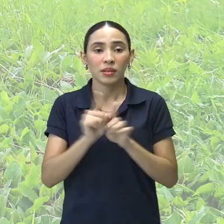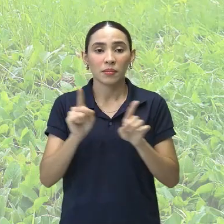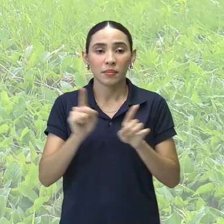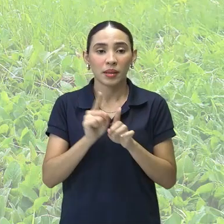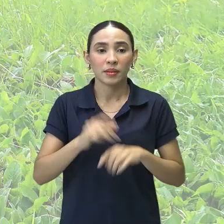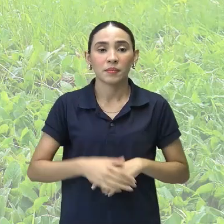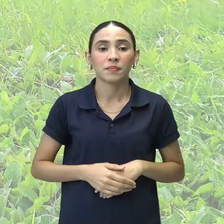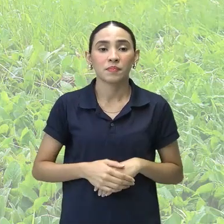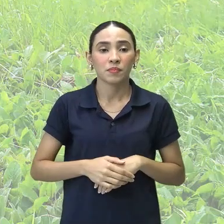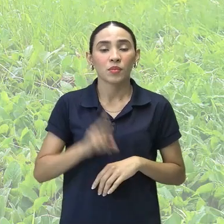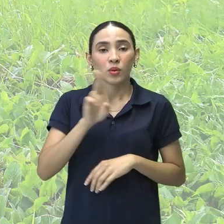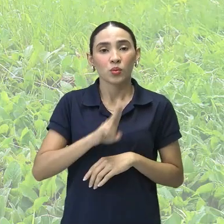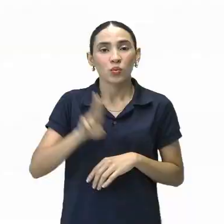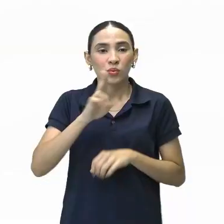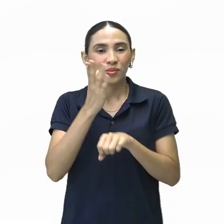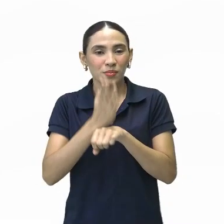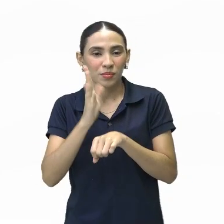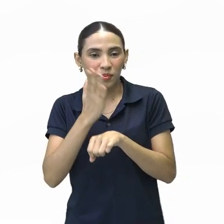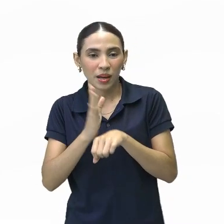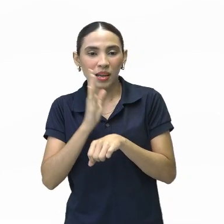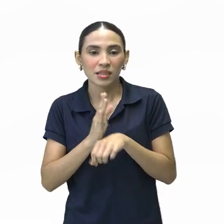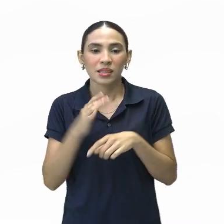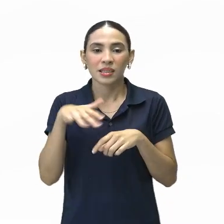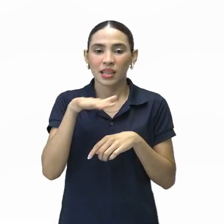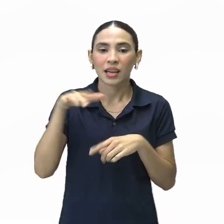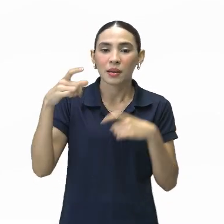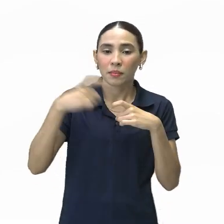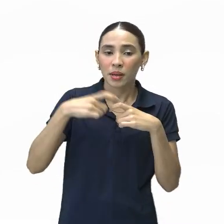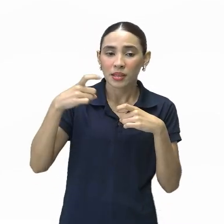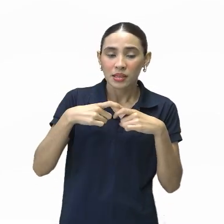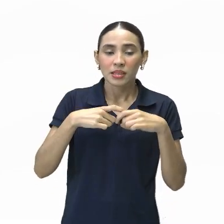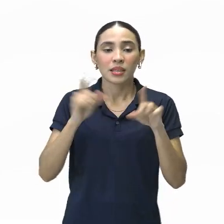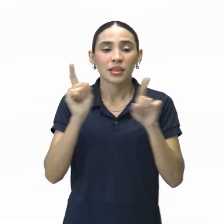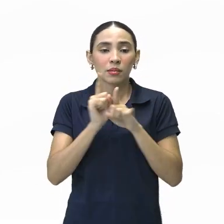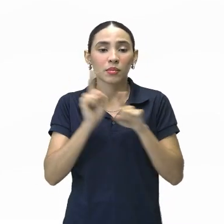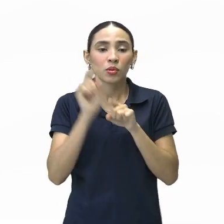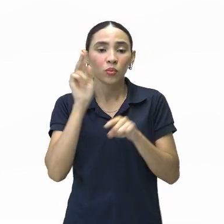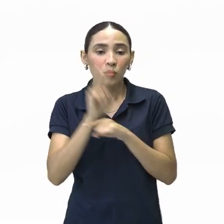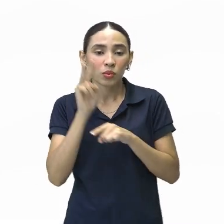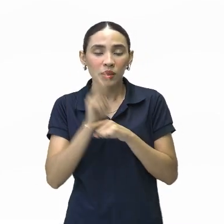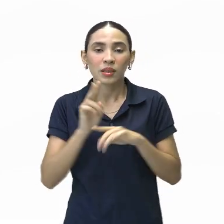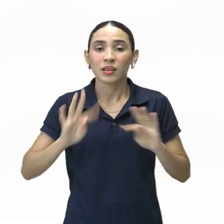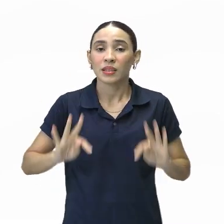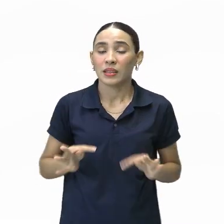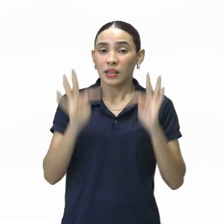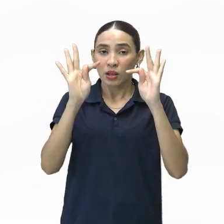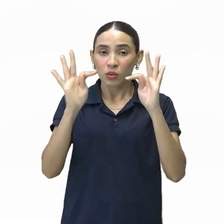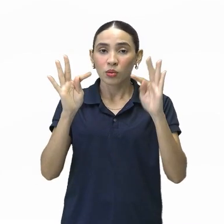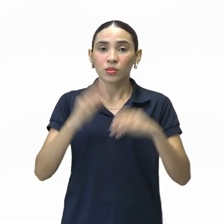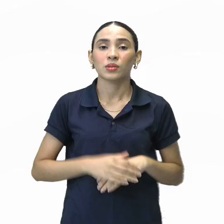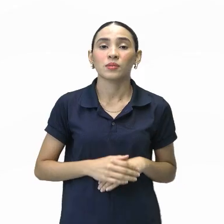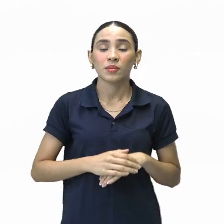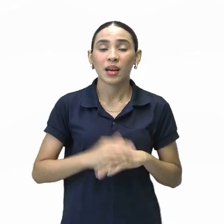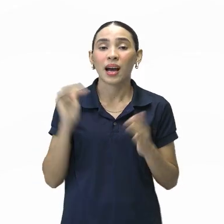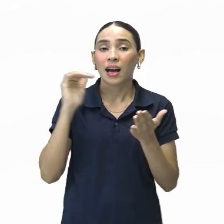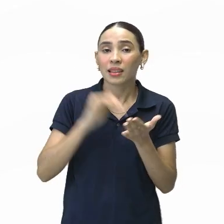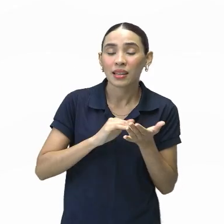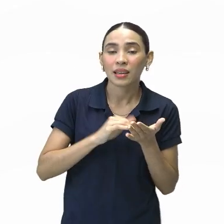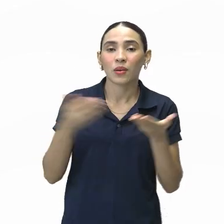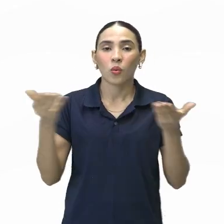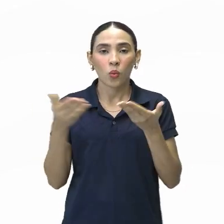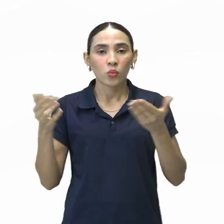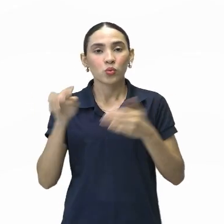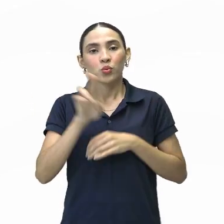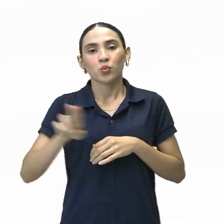né, aplicações práticas em medicina, em conservação e em tecnologia. Até hoje,